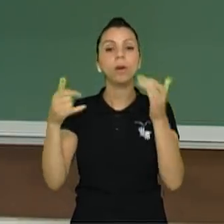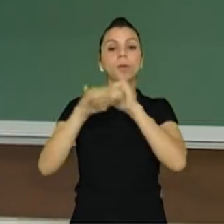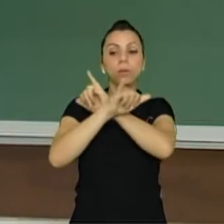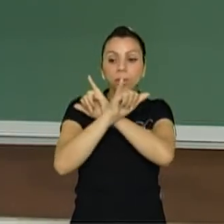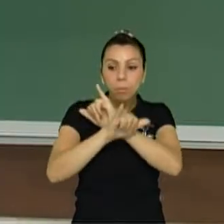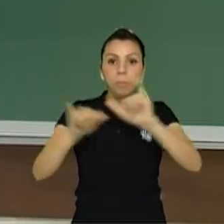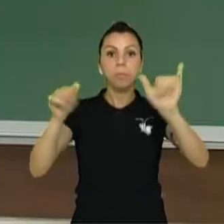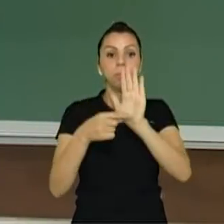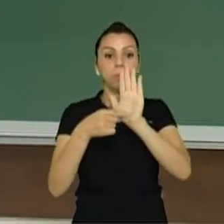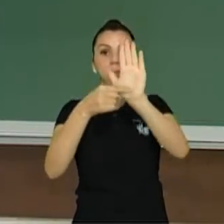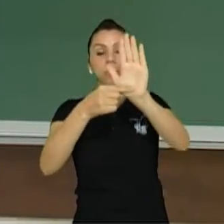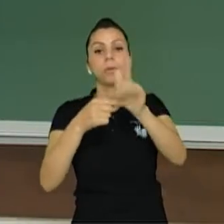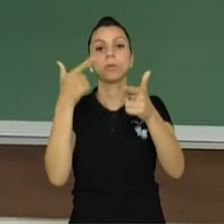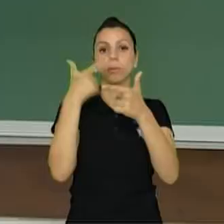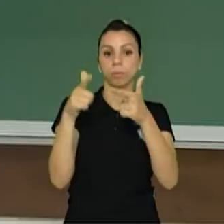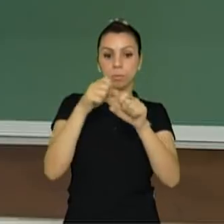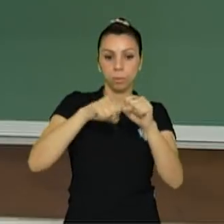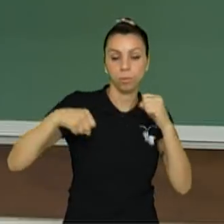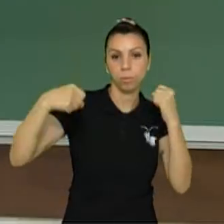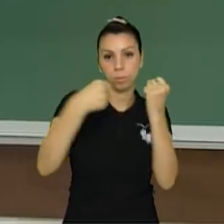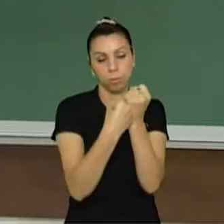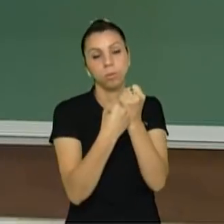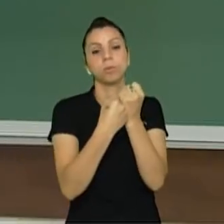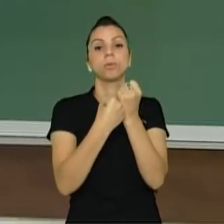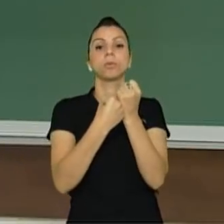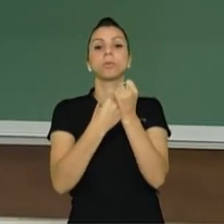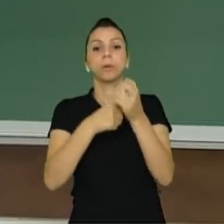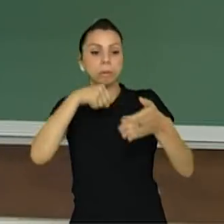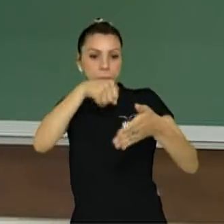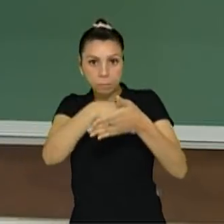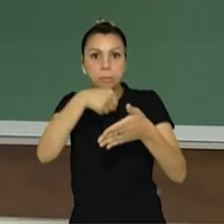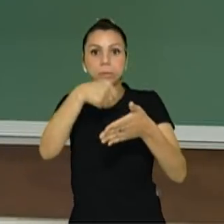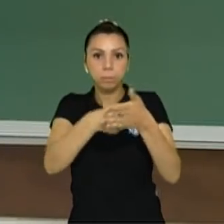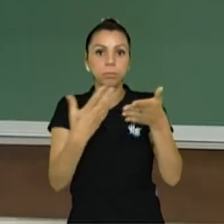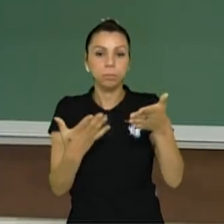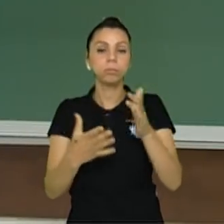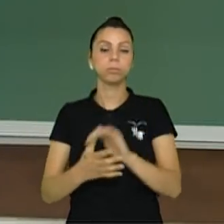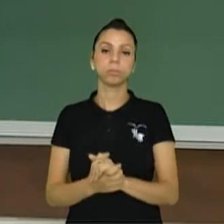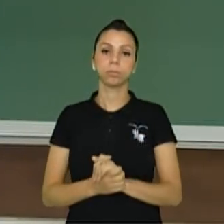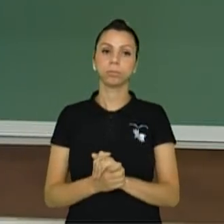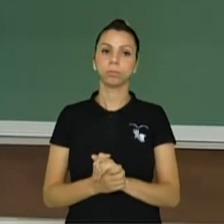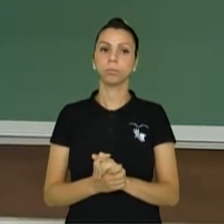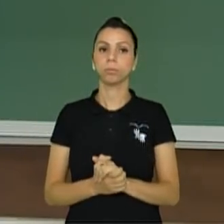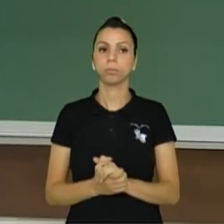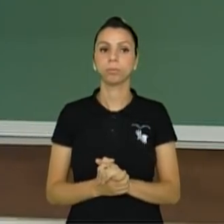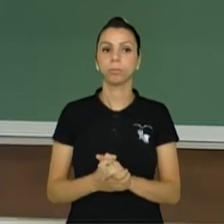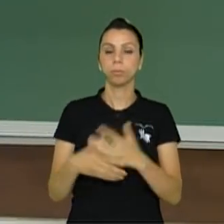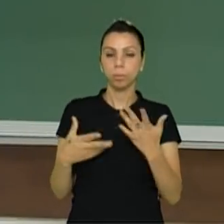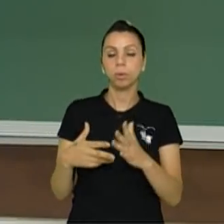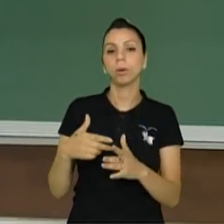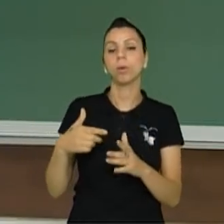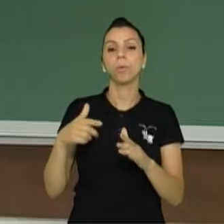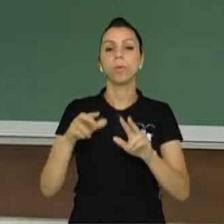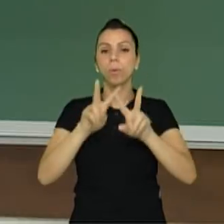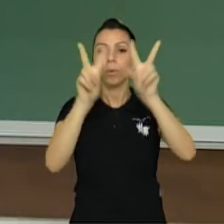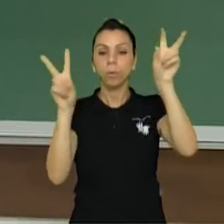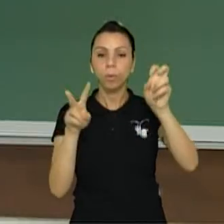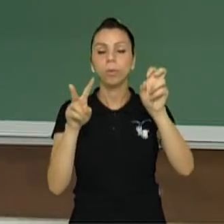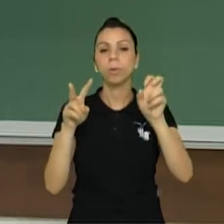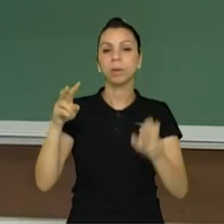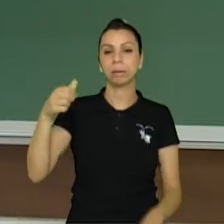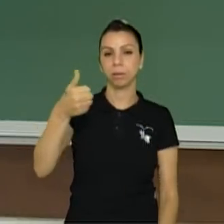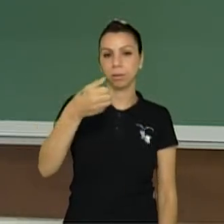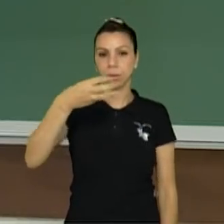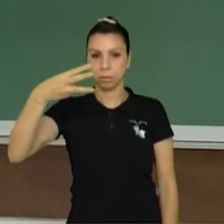que falavam dos problemas sociais enfrentados pelos afro-brasileiros estavam 13 de Maio, A